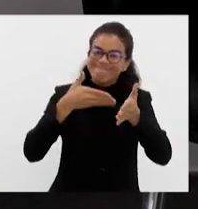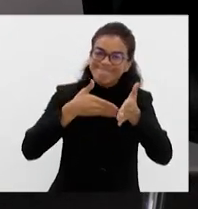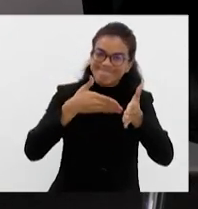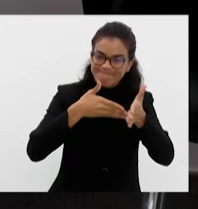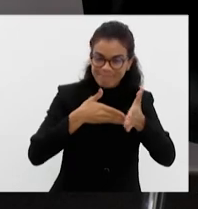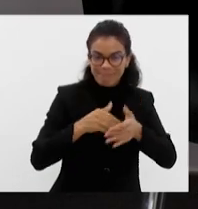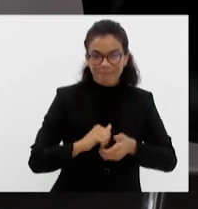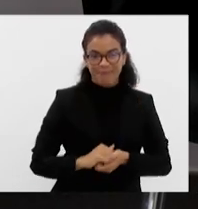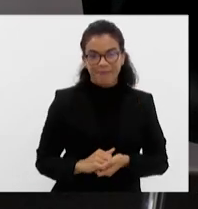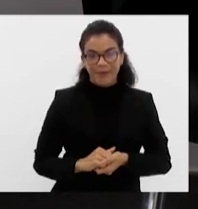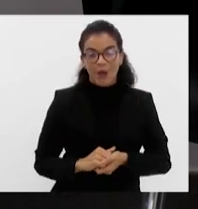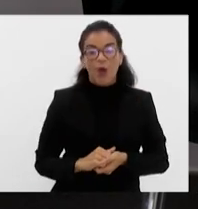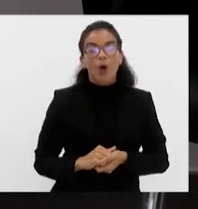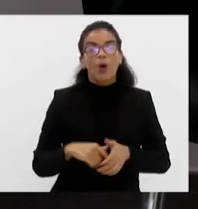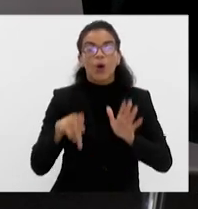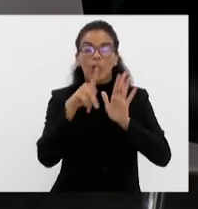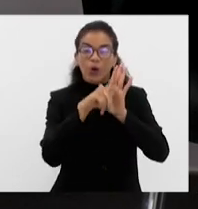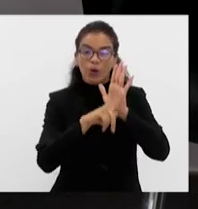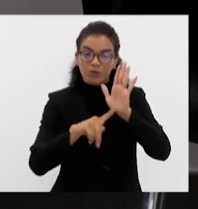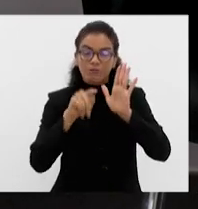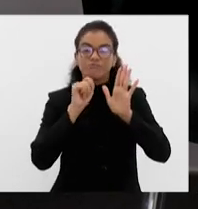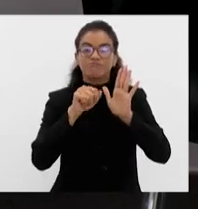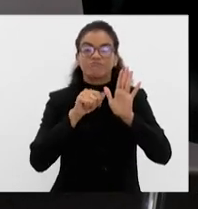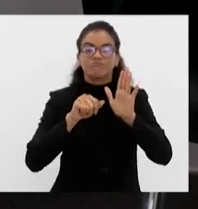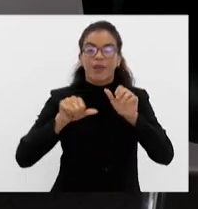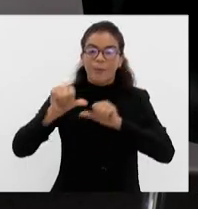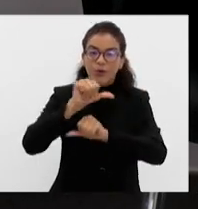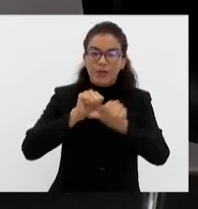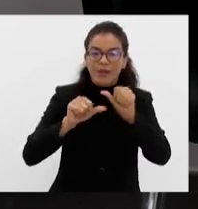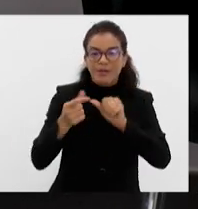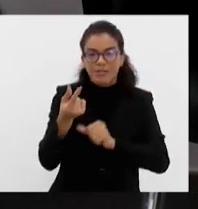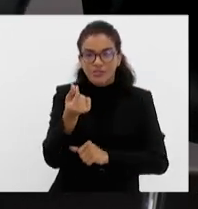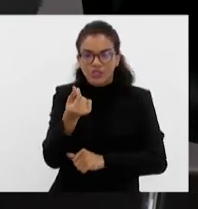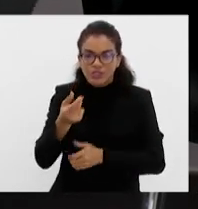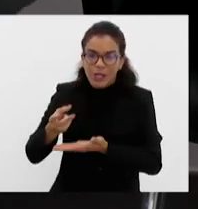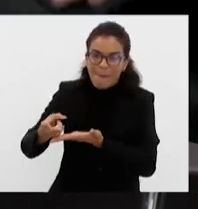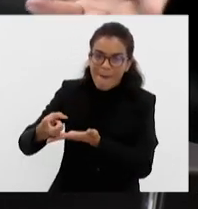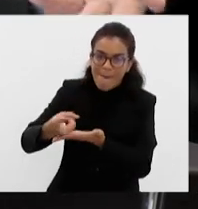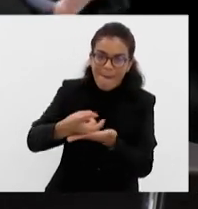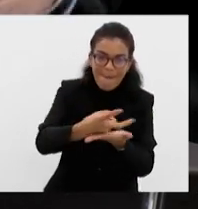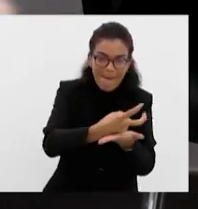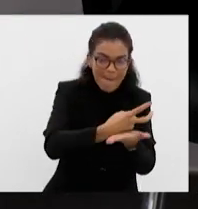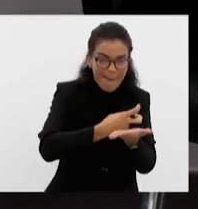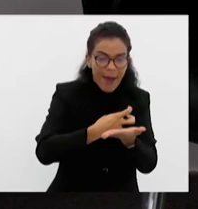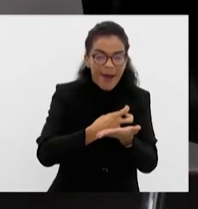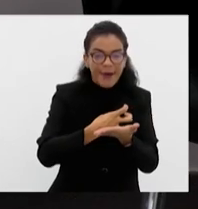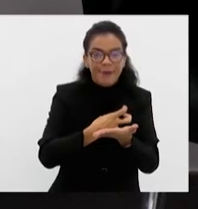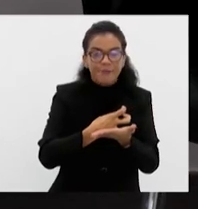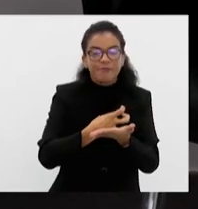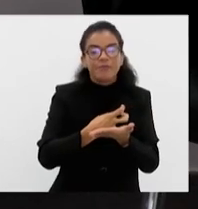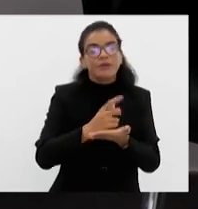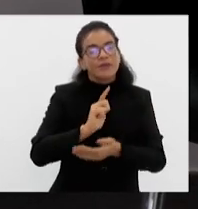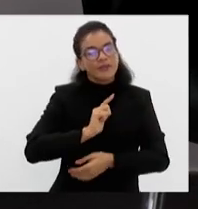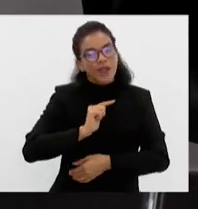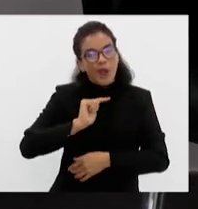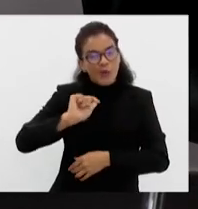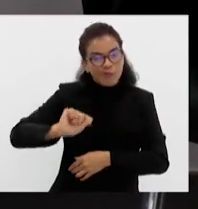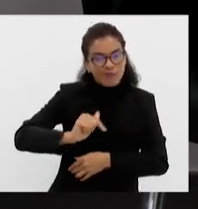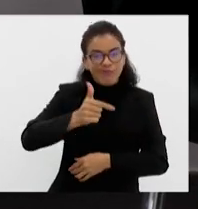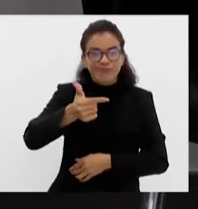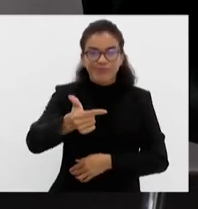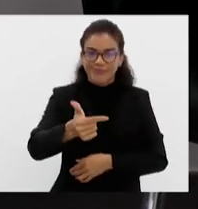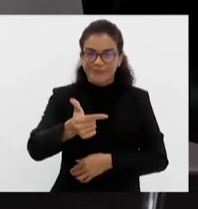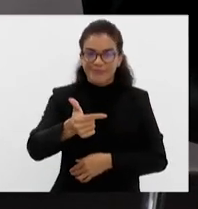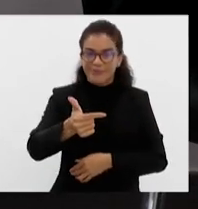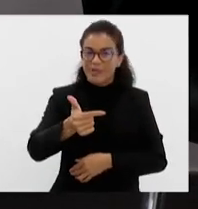O projeto da reforma tributária, ele vai, após ele, terá um outro, que